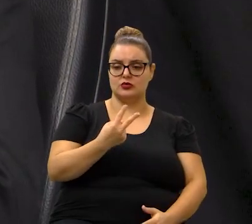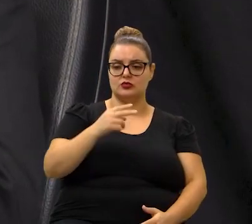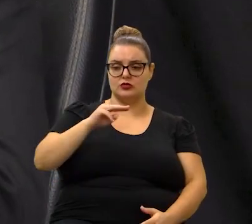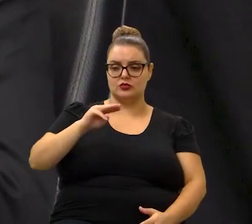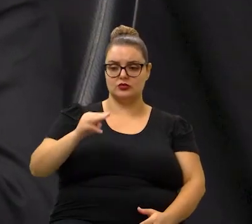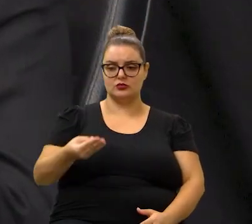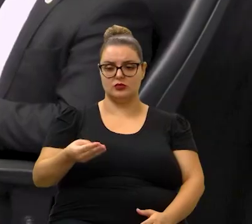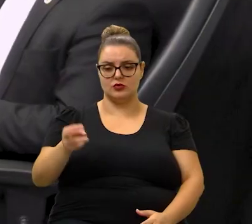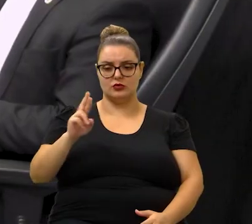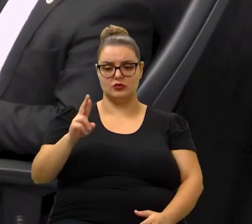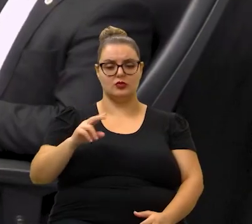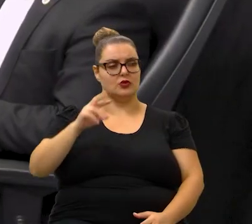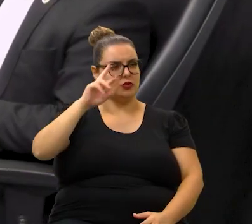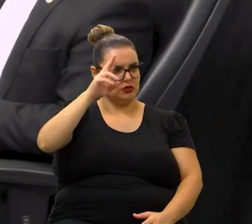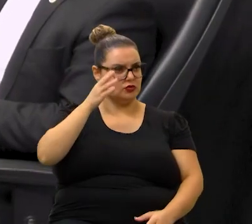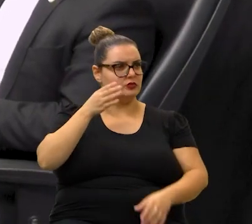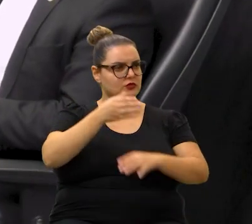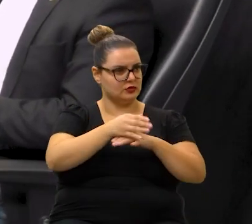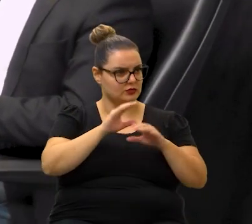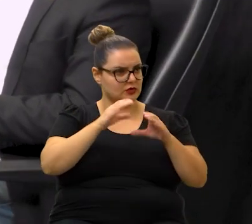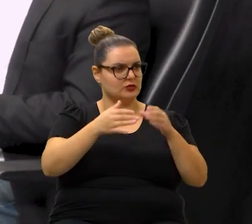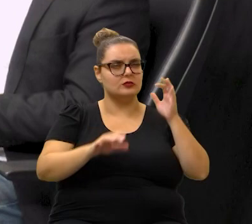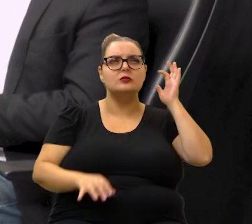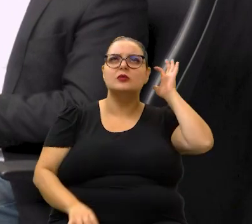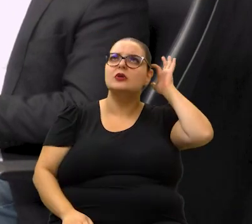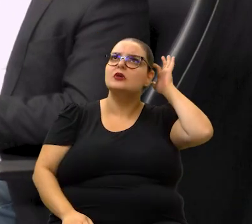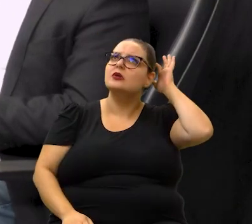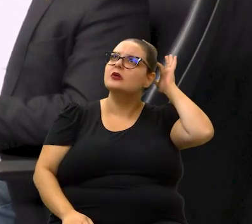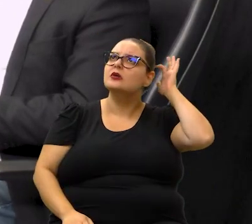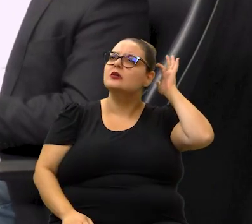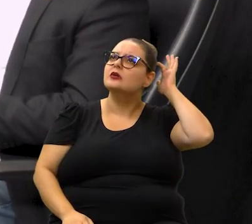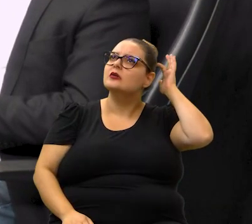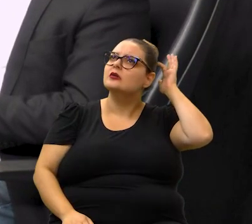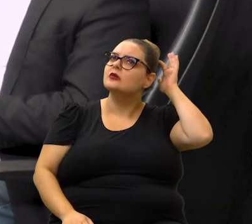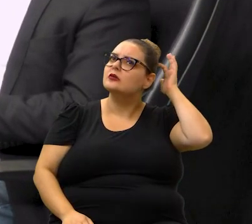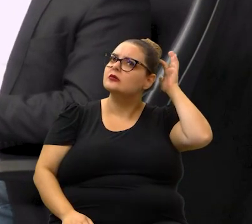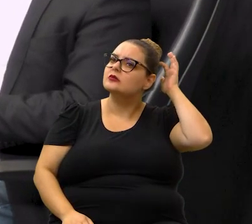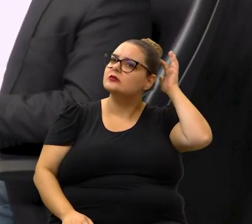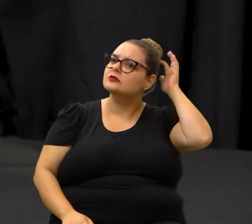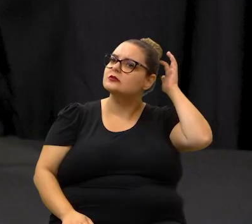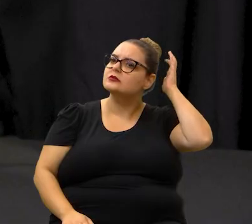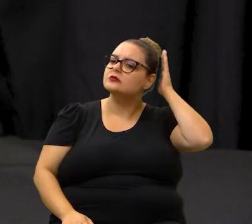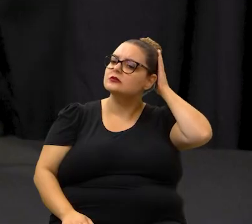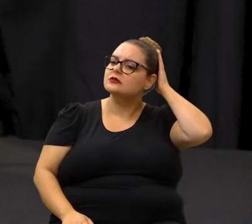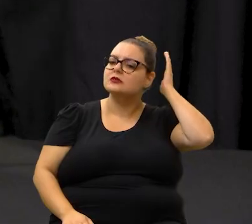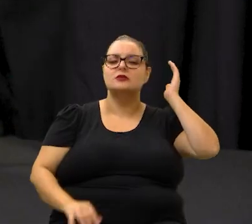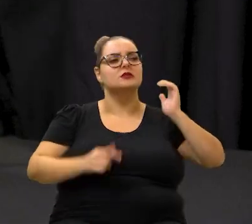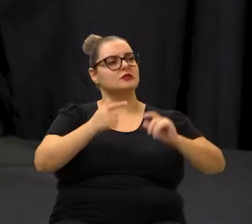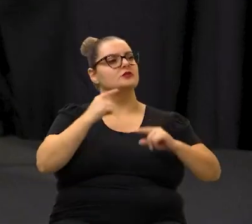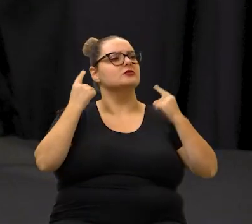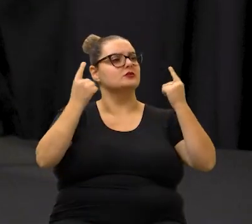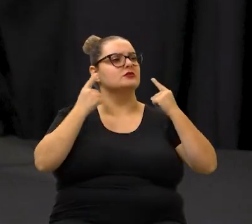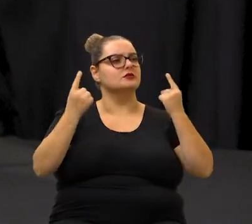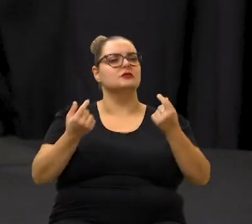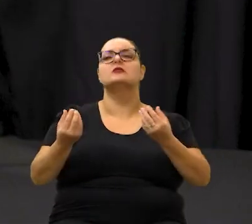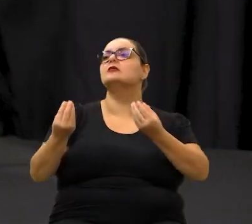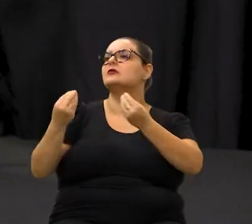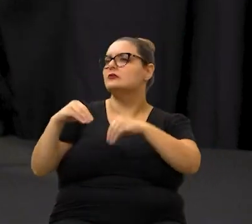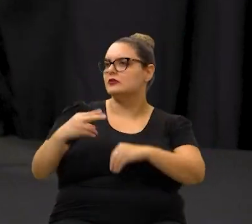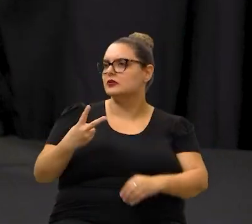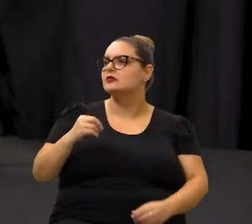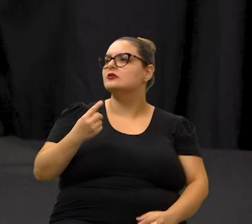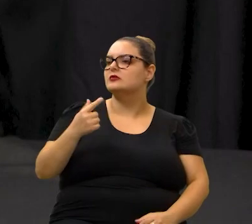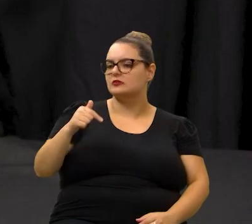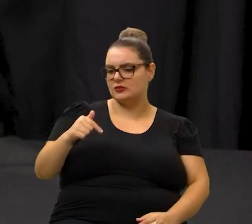senhor fez parte daquela comissão não é que justamente naquela fase que não tinha ambulância tava bem precário em